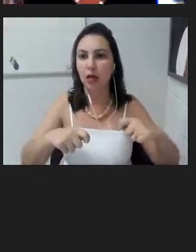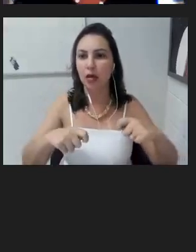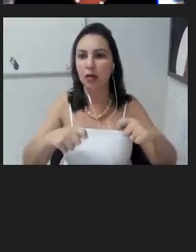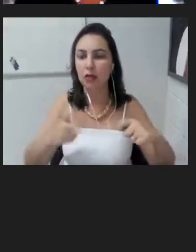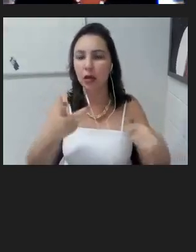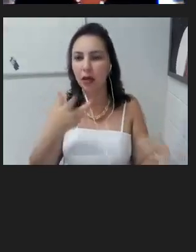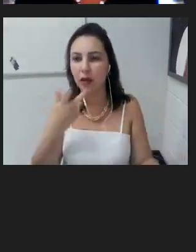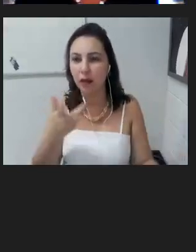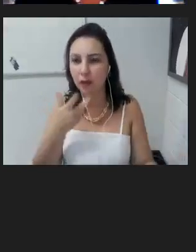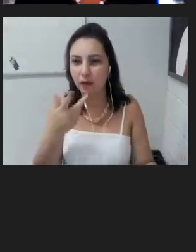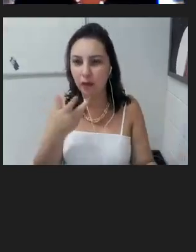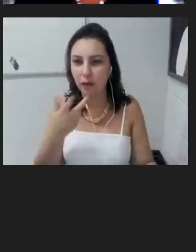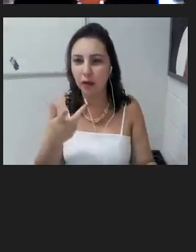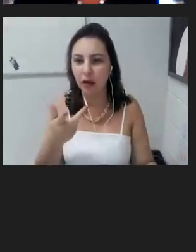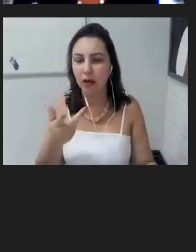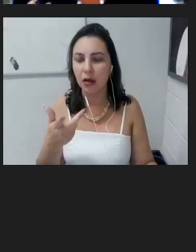reconhecimento